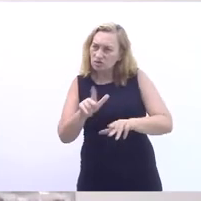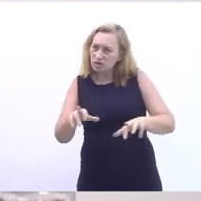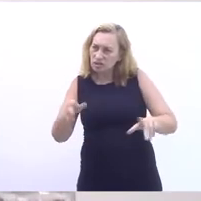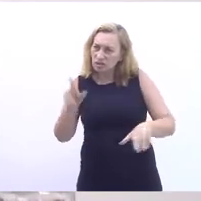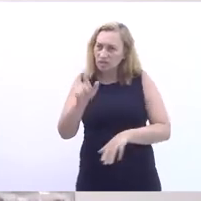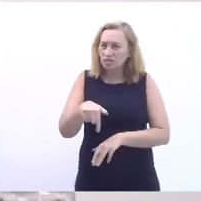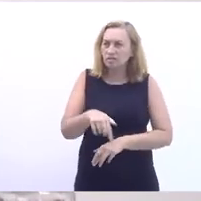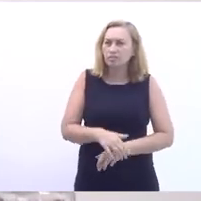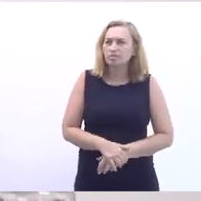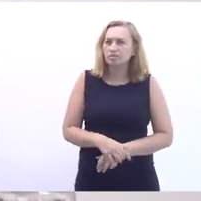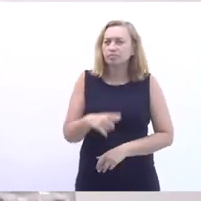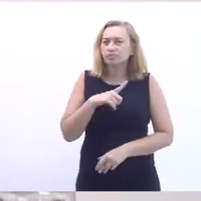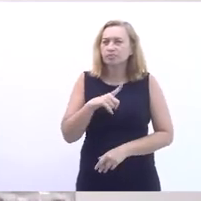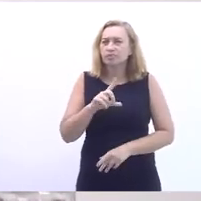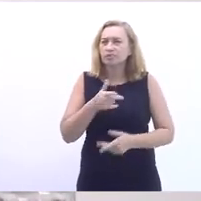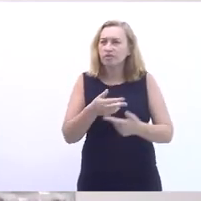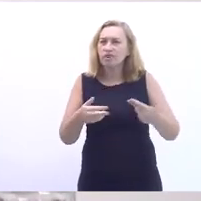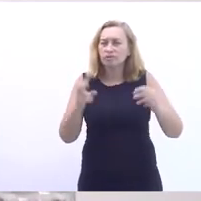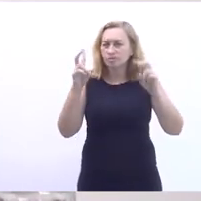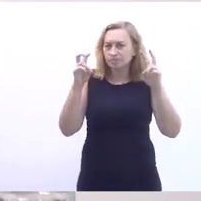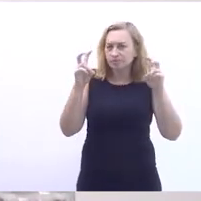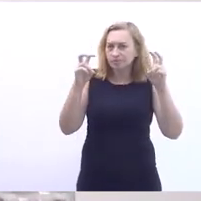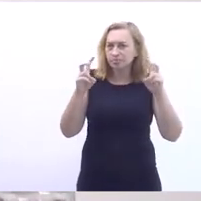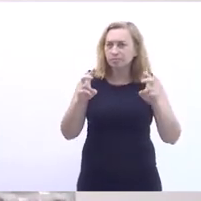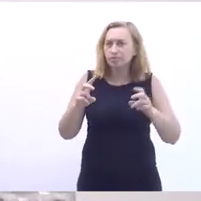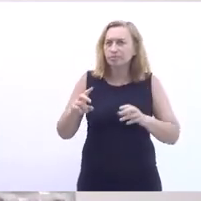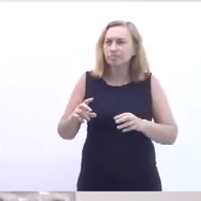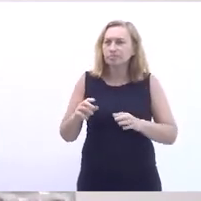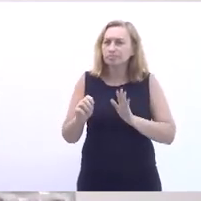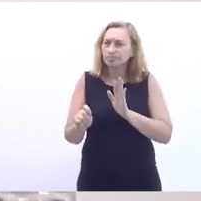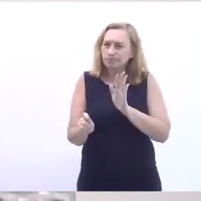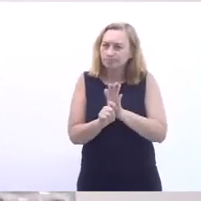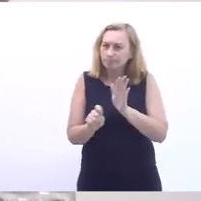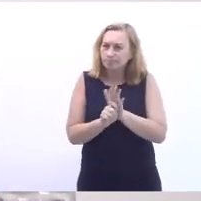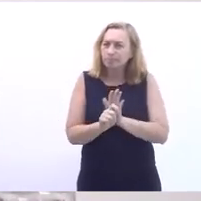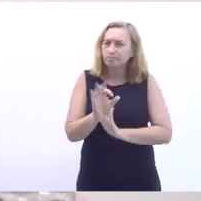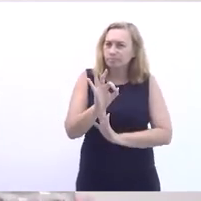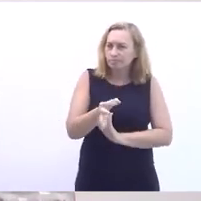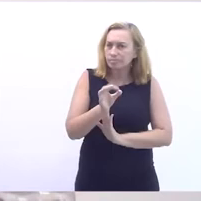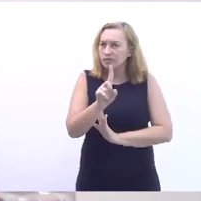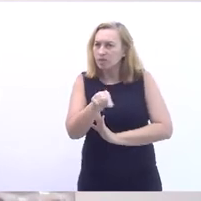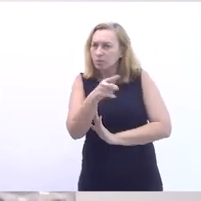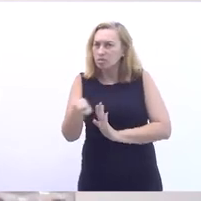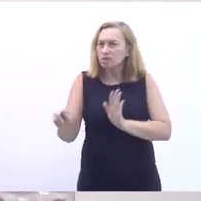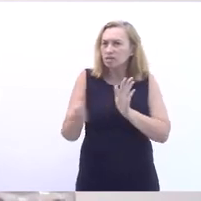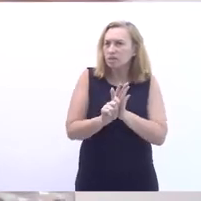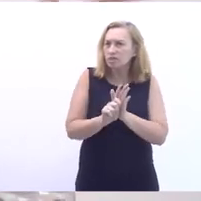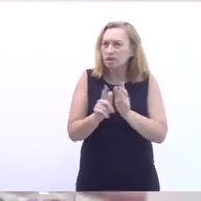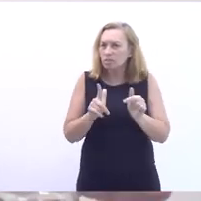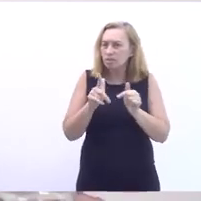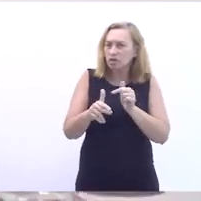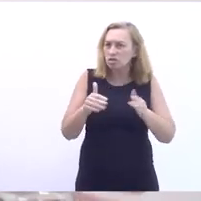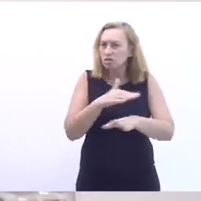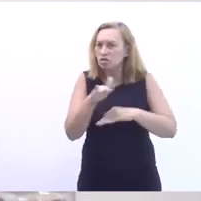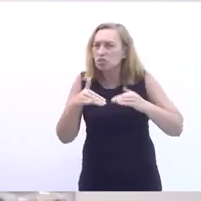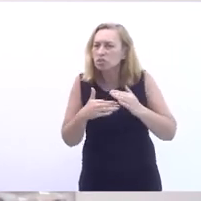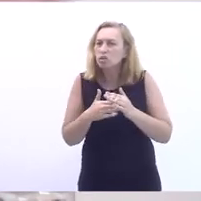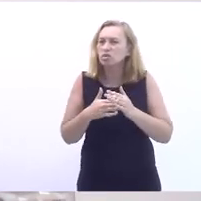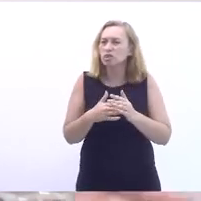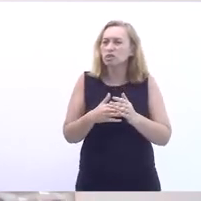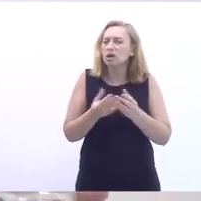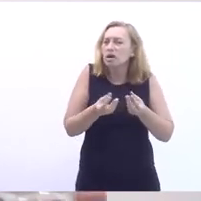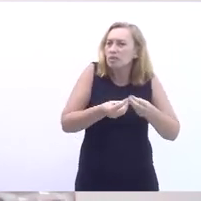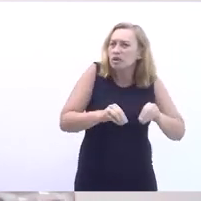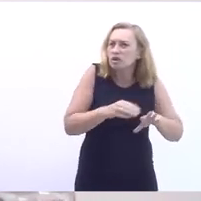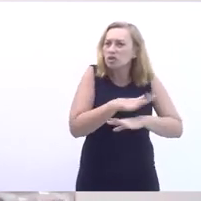a gente tem muitos muitos assuntos e e a maconha realmente a proibição da maconha atingir todas as pessoas assim